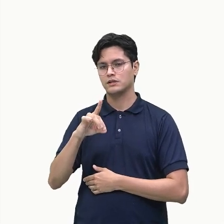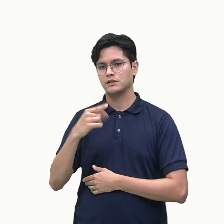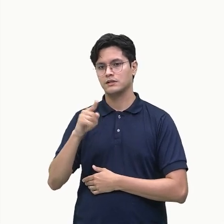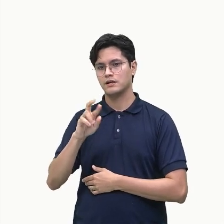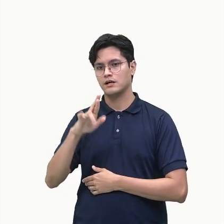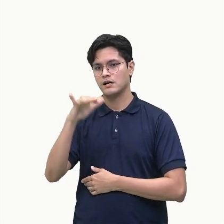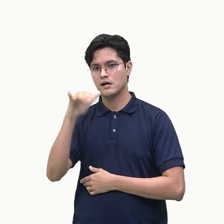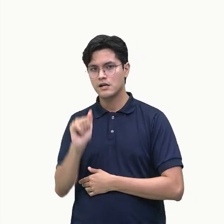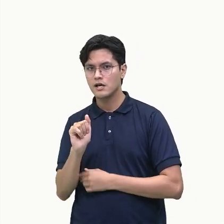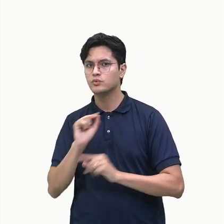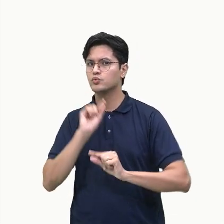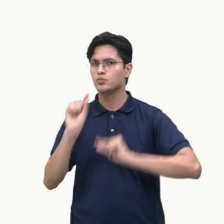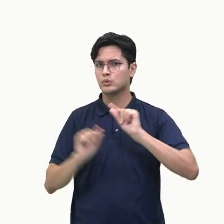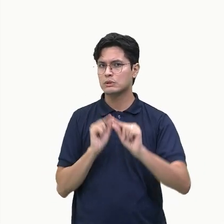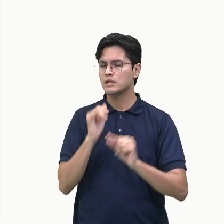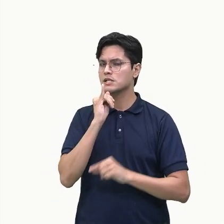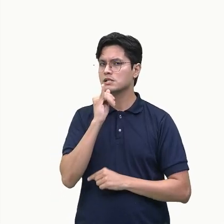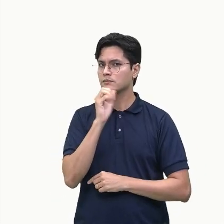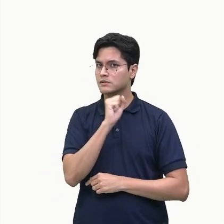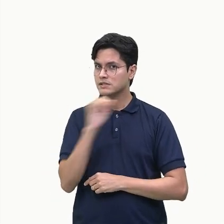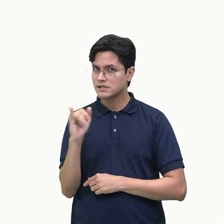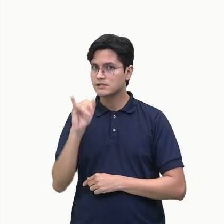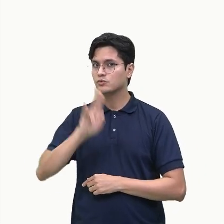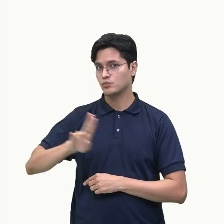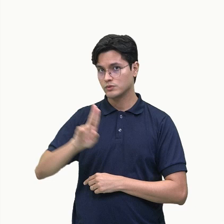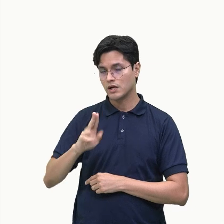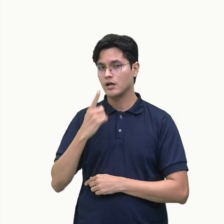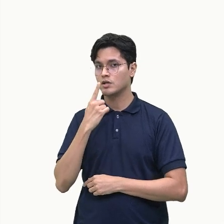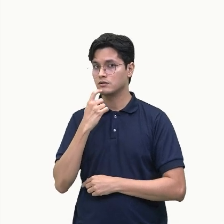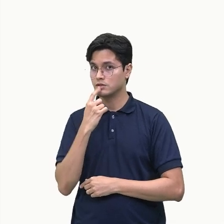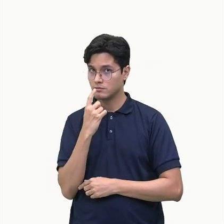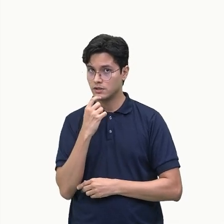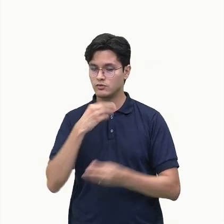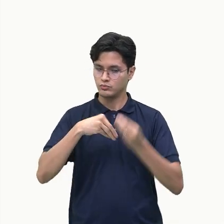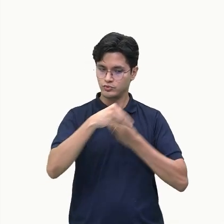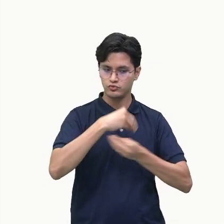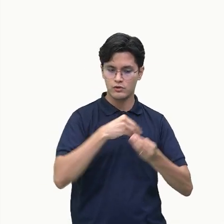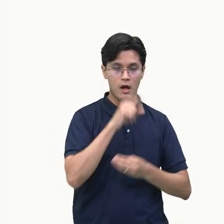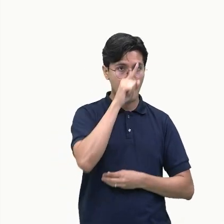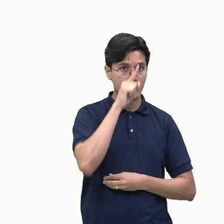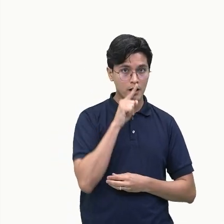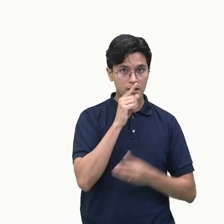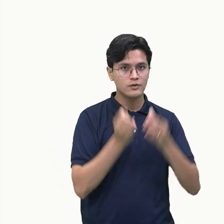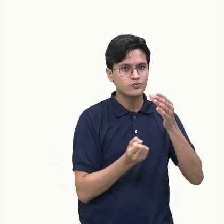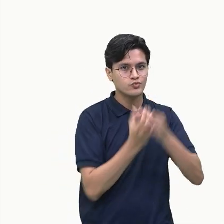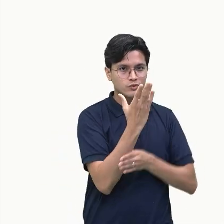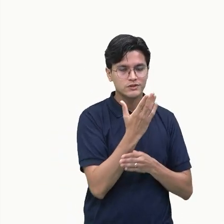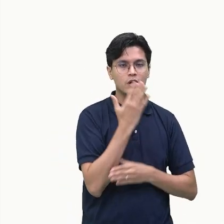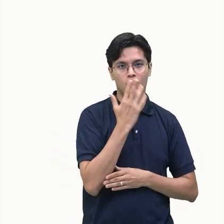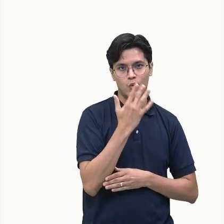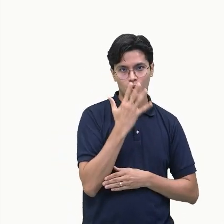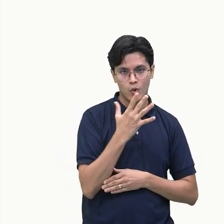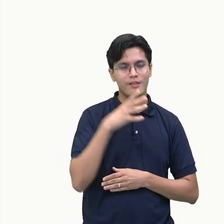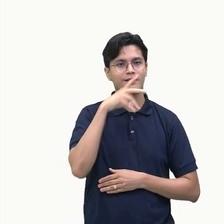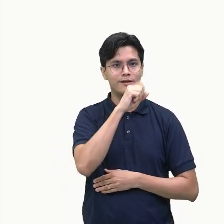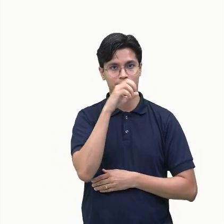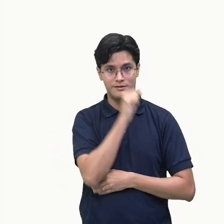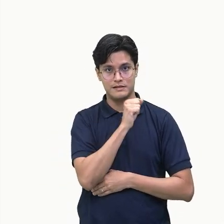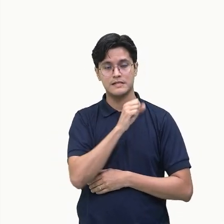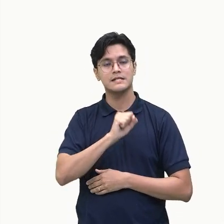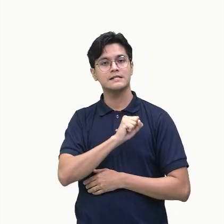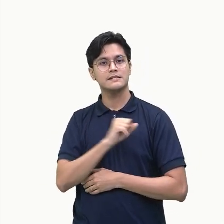vermelho, o vermelho mais o amarelo, eu vou ter a cor laranja. Se eu misturar